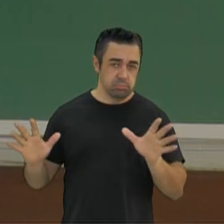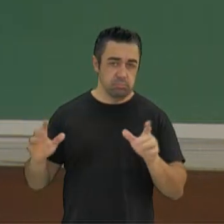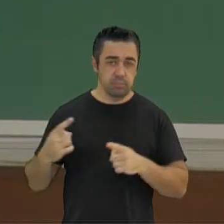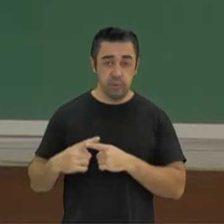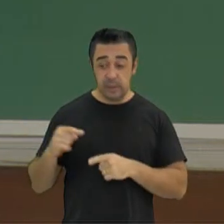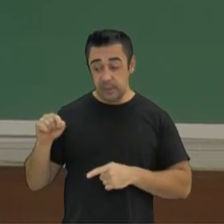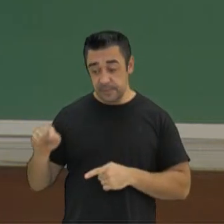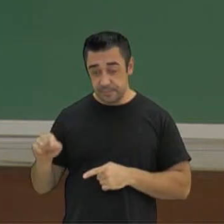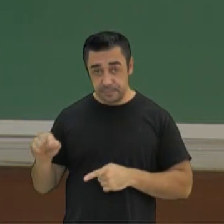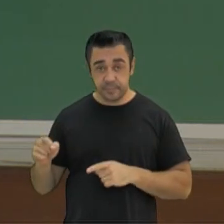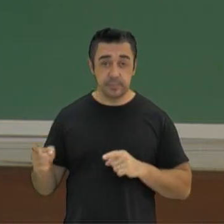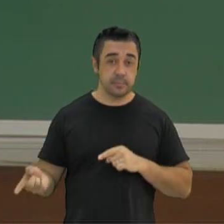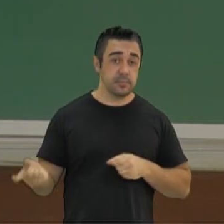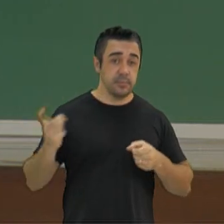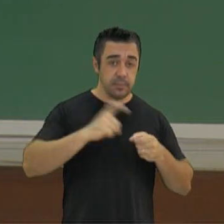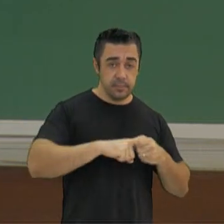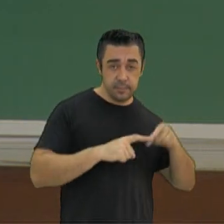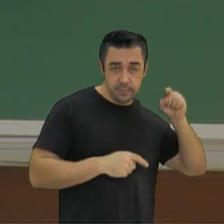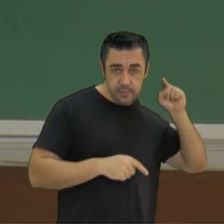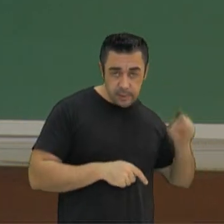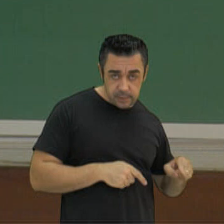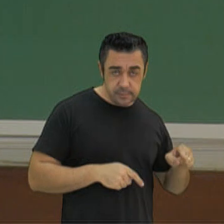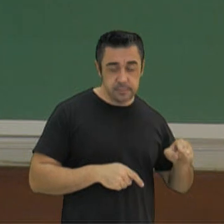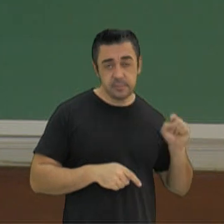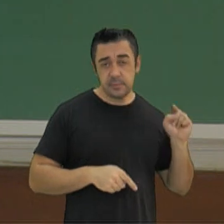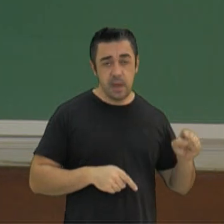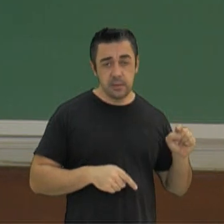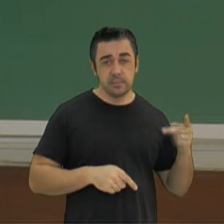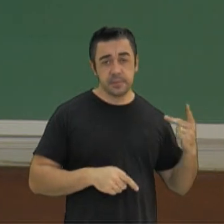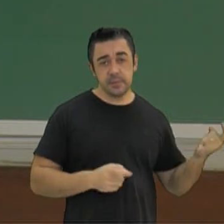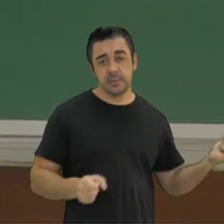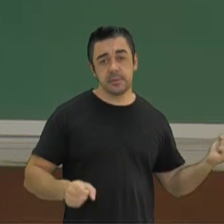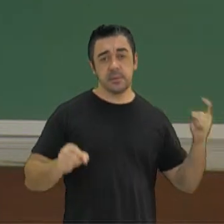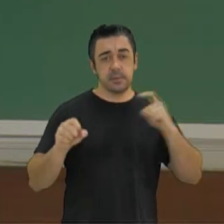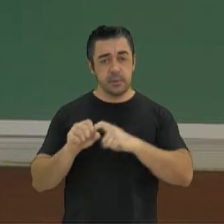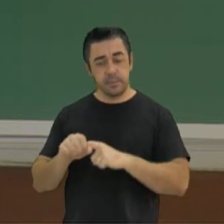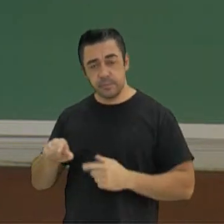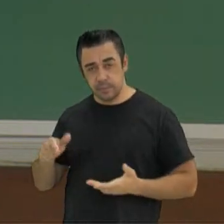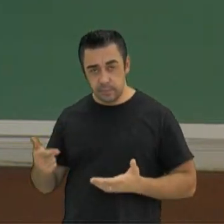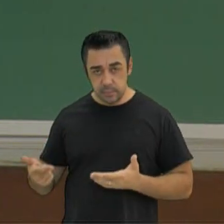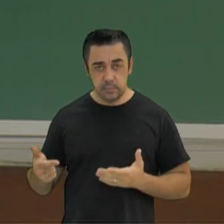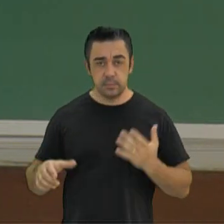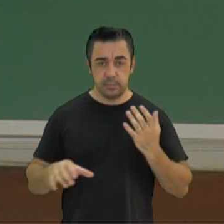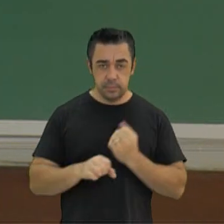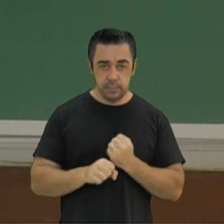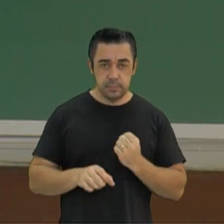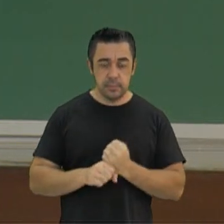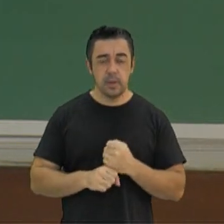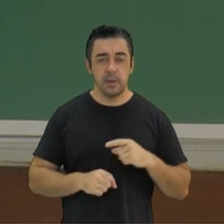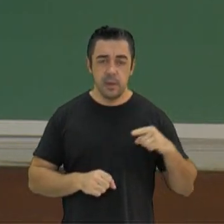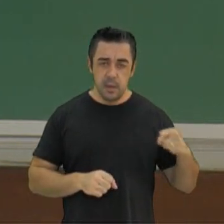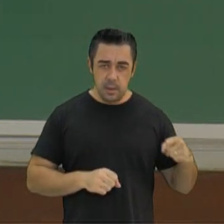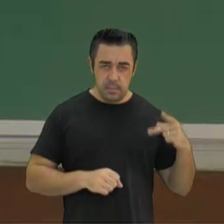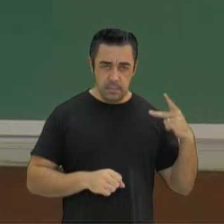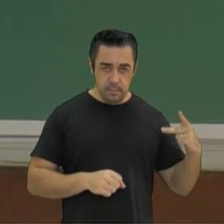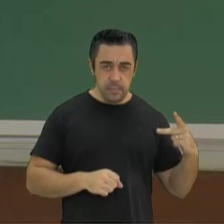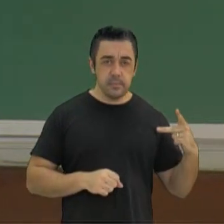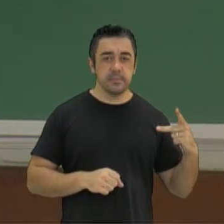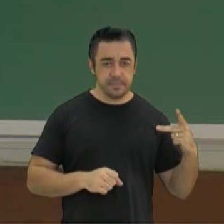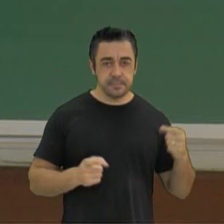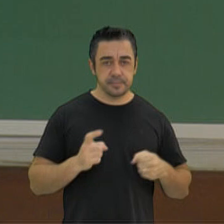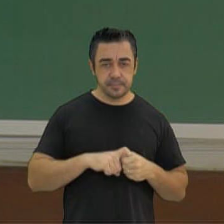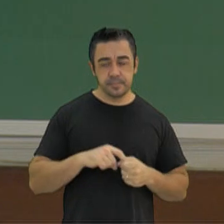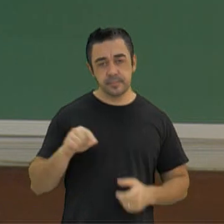um depende do outro. O preço depende da quantidade. Logo, preço é dependente, variável,